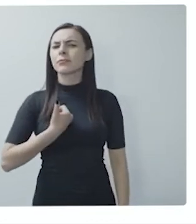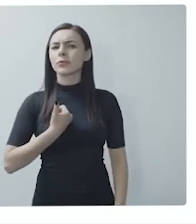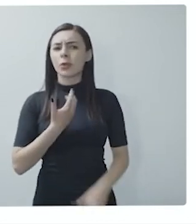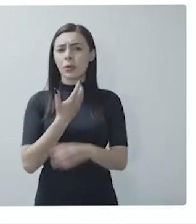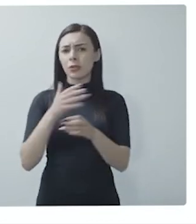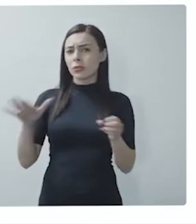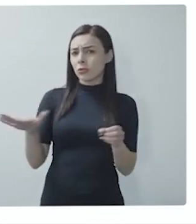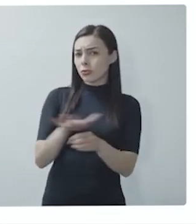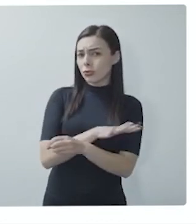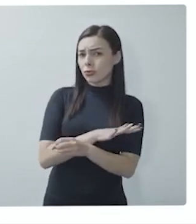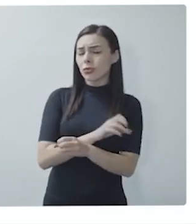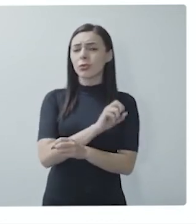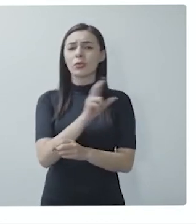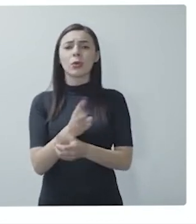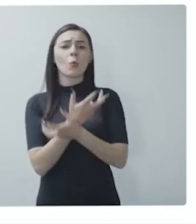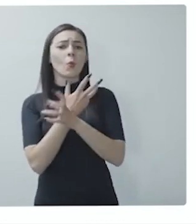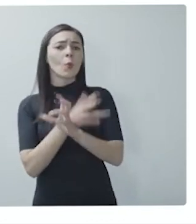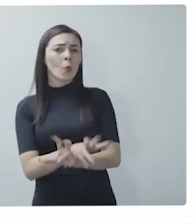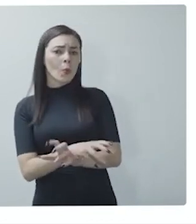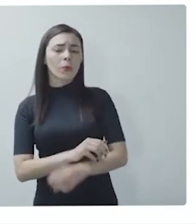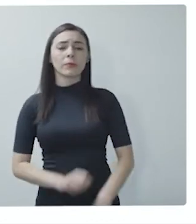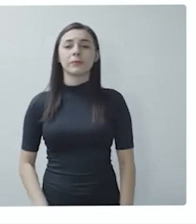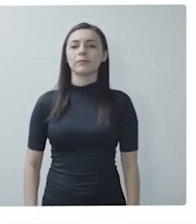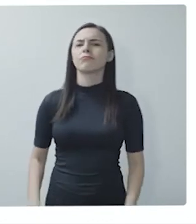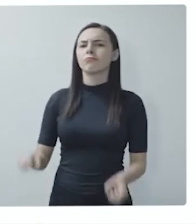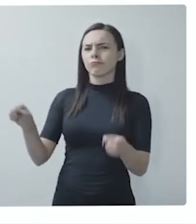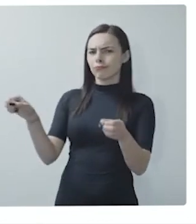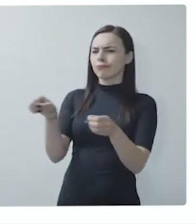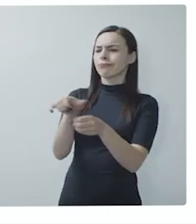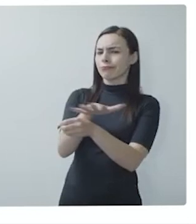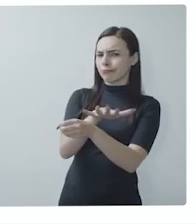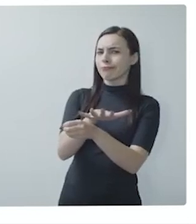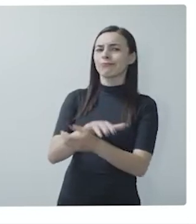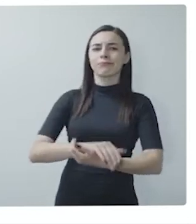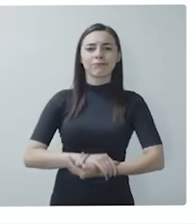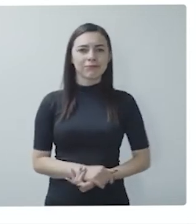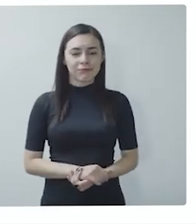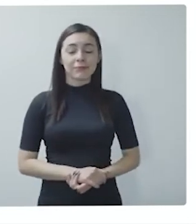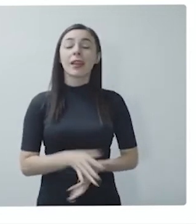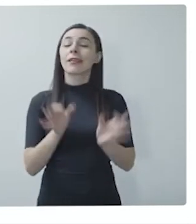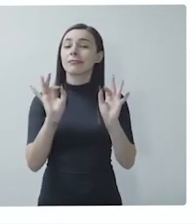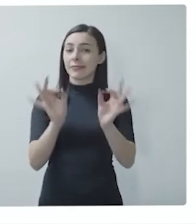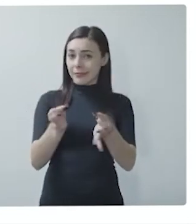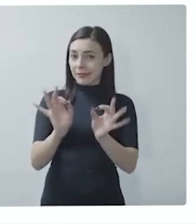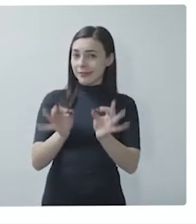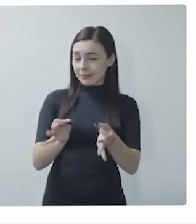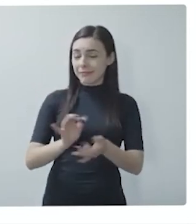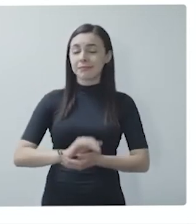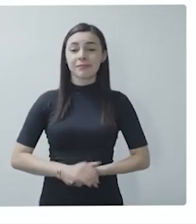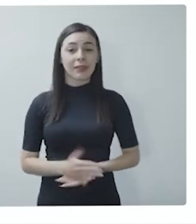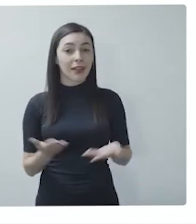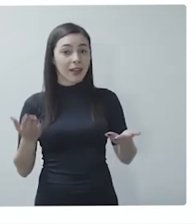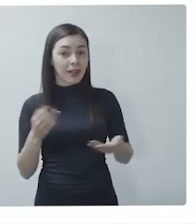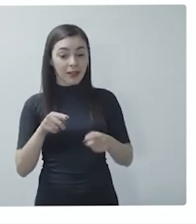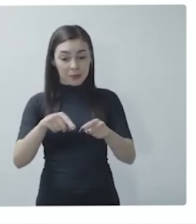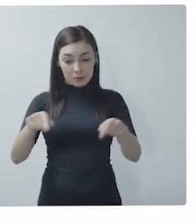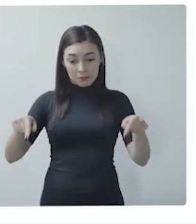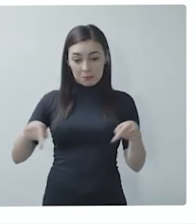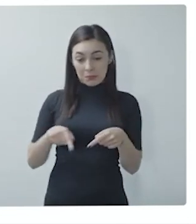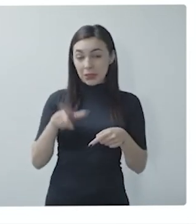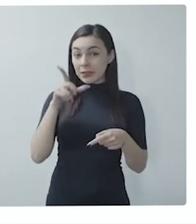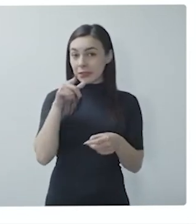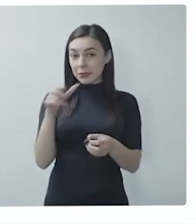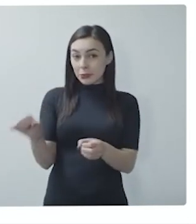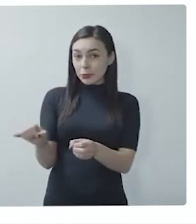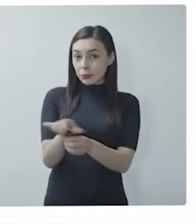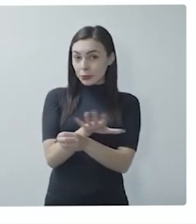está cheia ou está vazia? Cheia! Isso mesmo, ela está